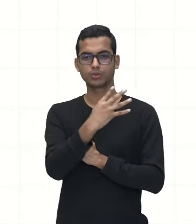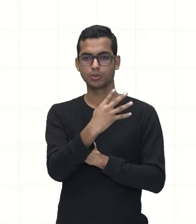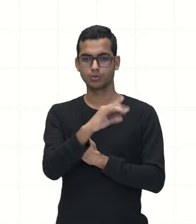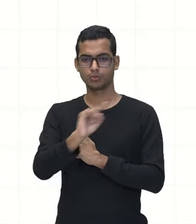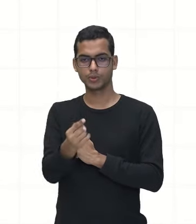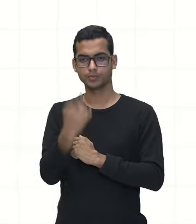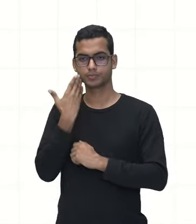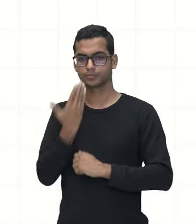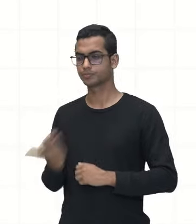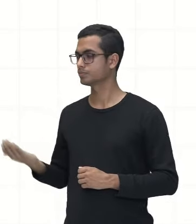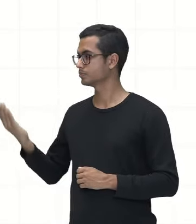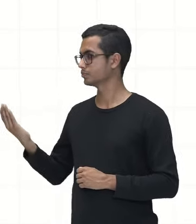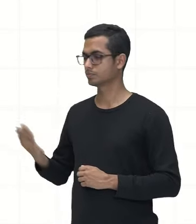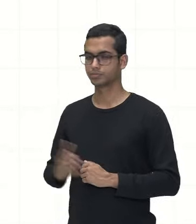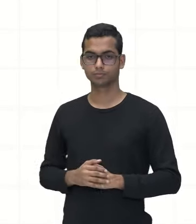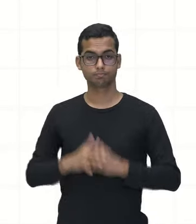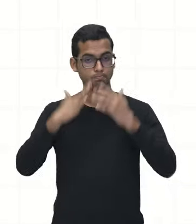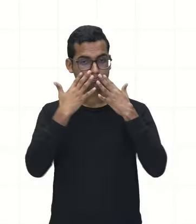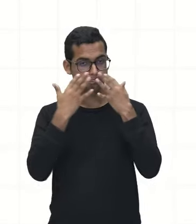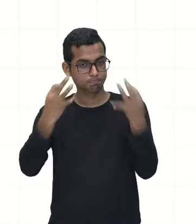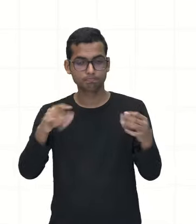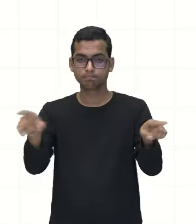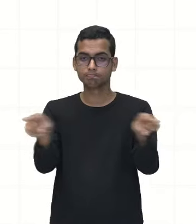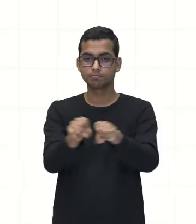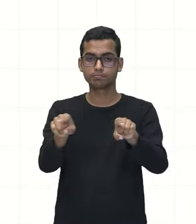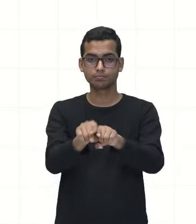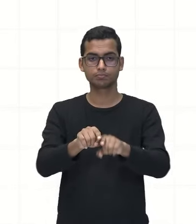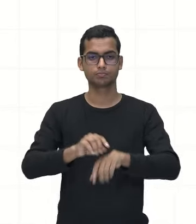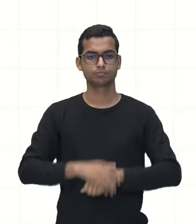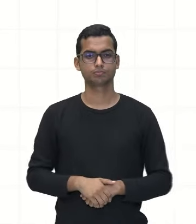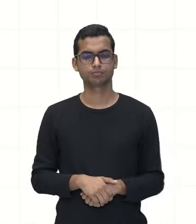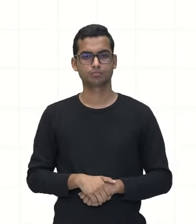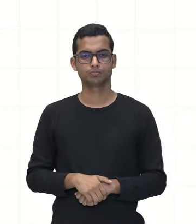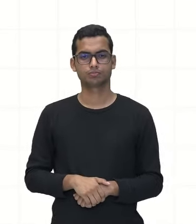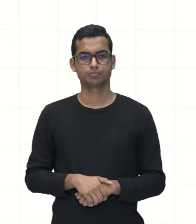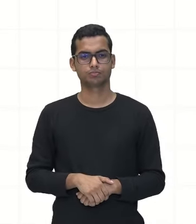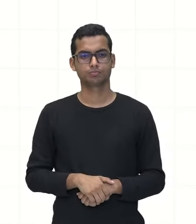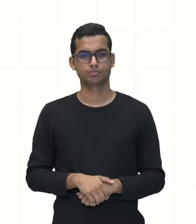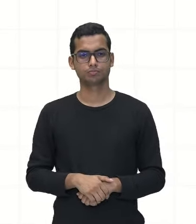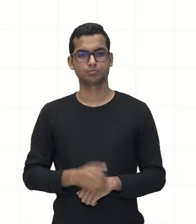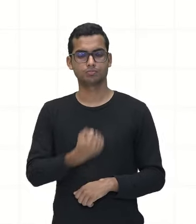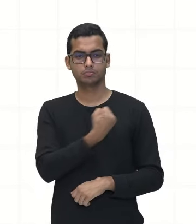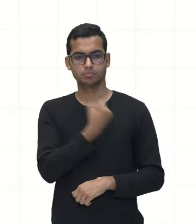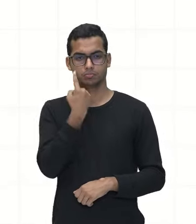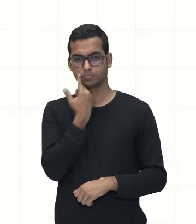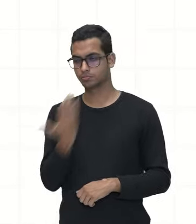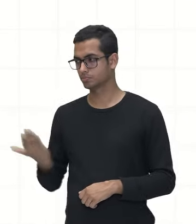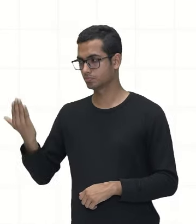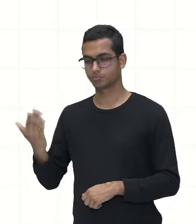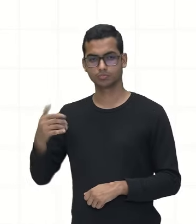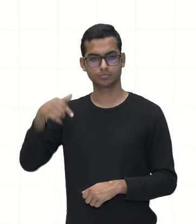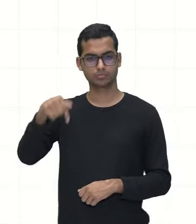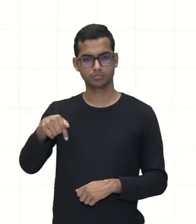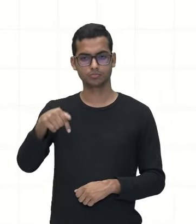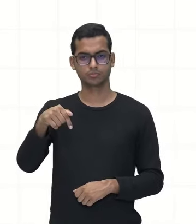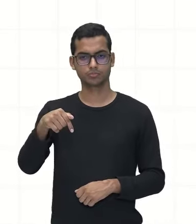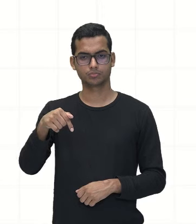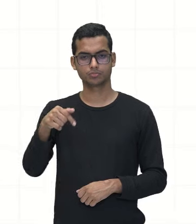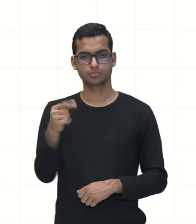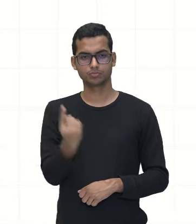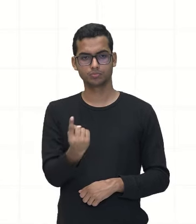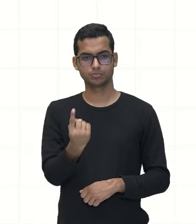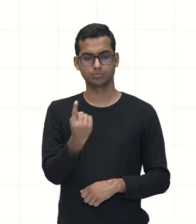37. E aí, ó, presta atenção, nós vamos fazer um arredondamento do número 7.183, tá legal? E aí nós podemos, sem